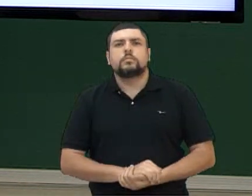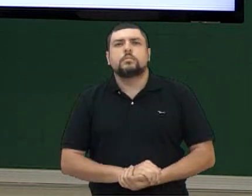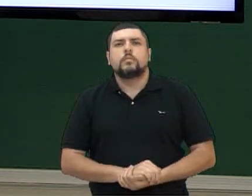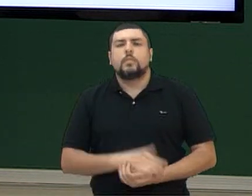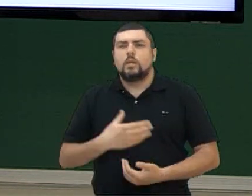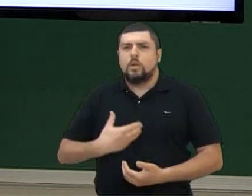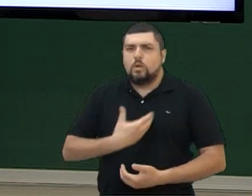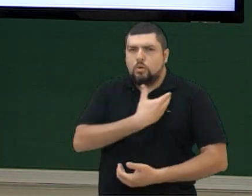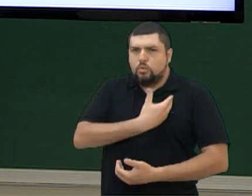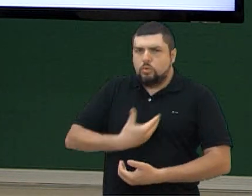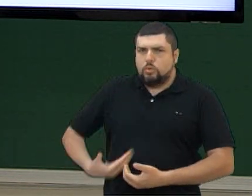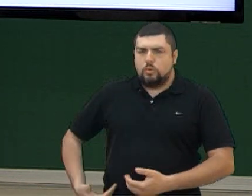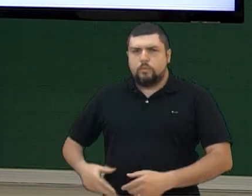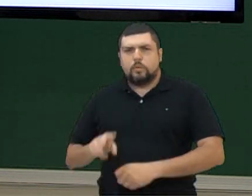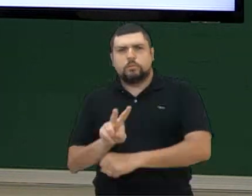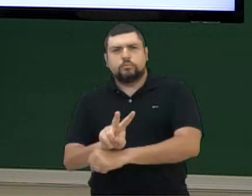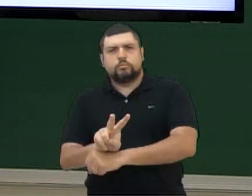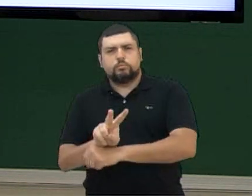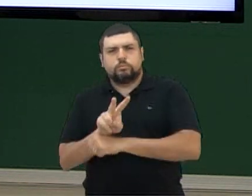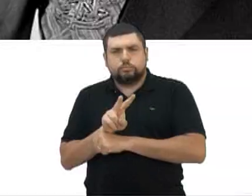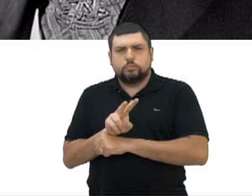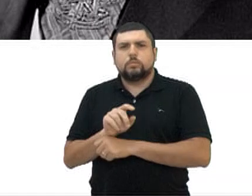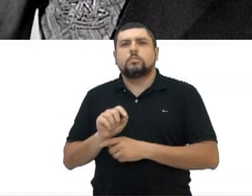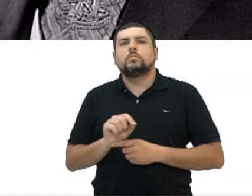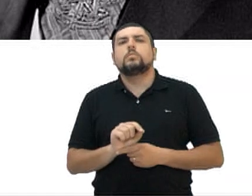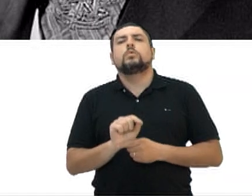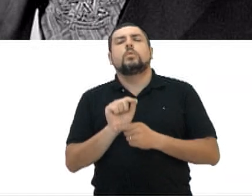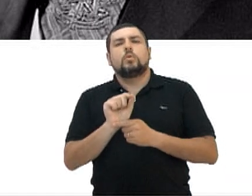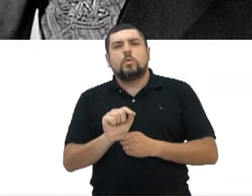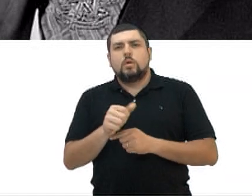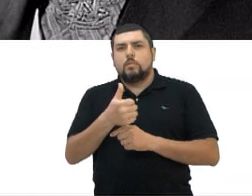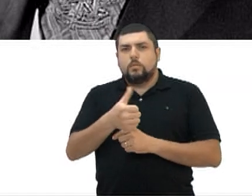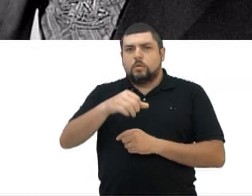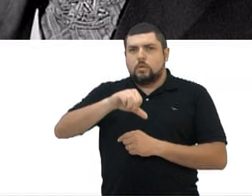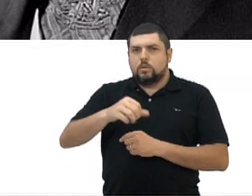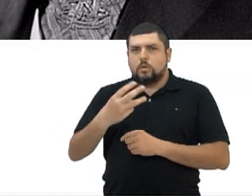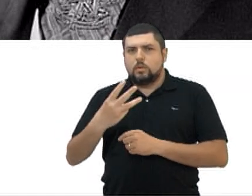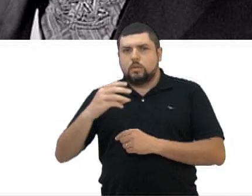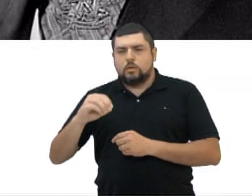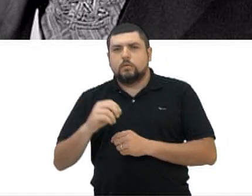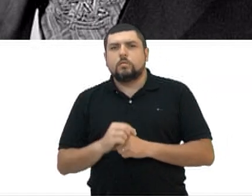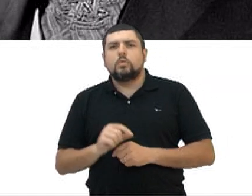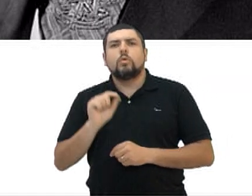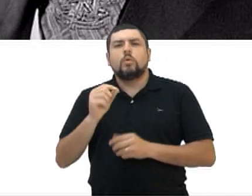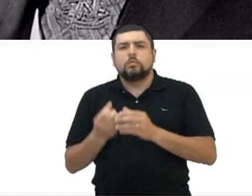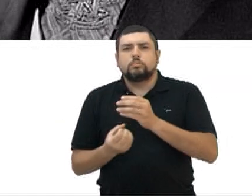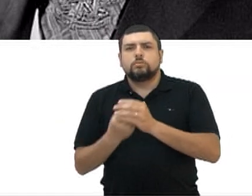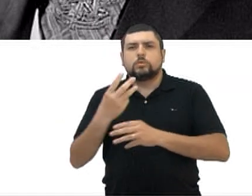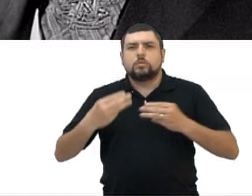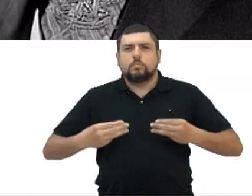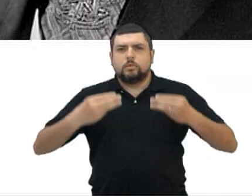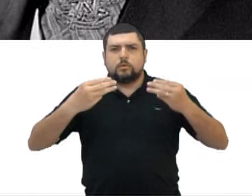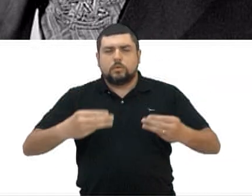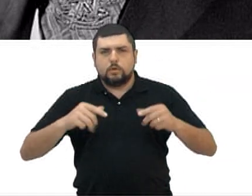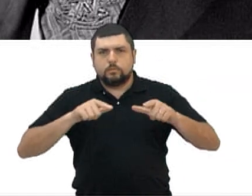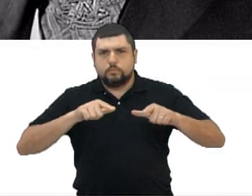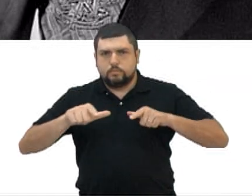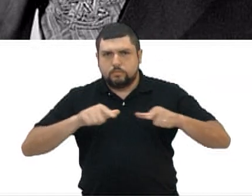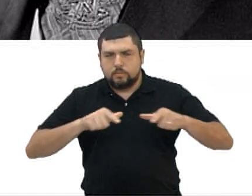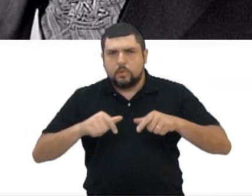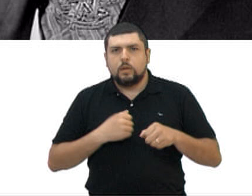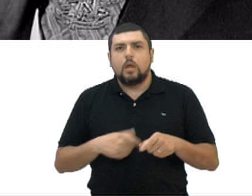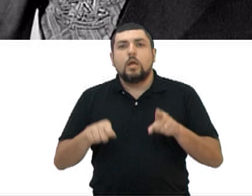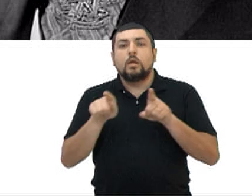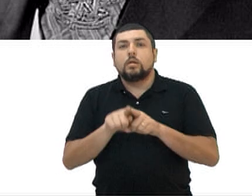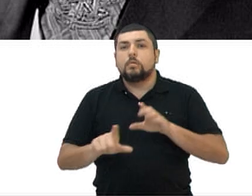Governo provisório, então, que começa em 1930. A criação do Ministério do Trabalho, a criação também da Lei